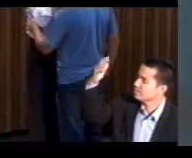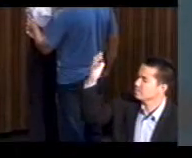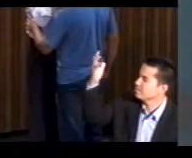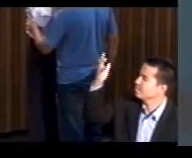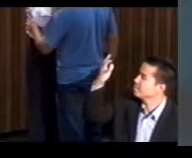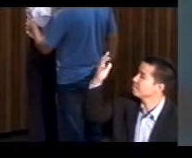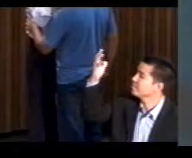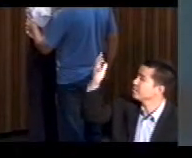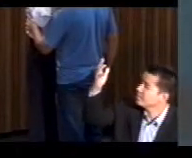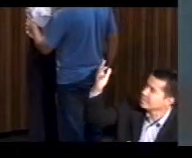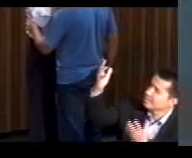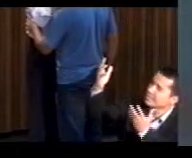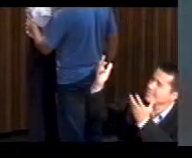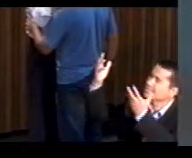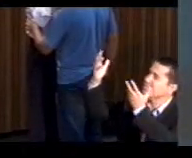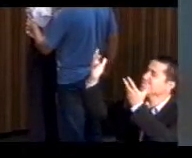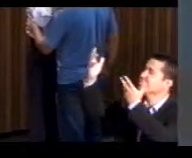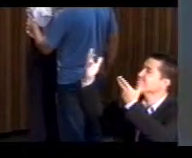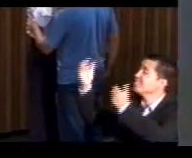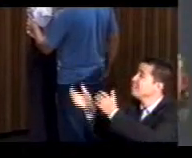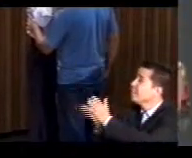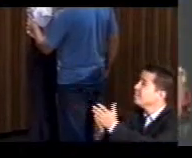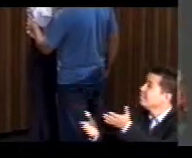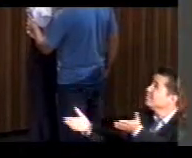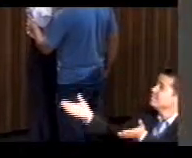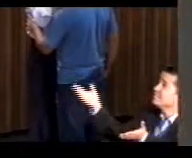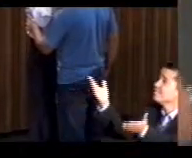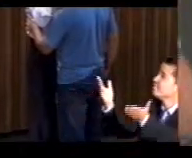maravilhosa graça. Só vocês, a igreja.